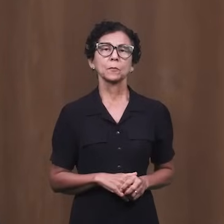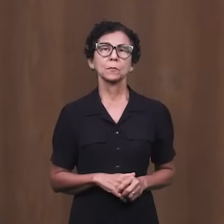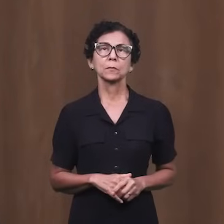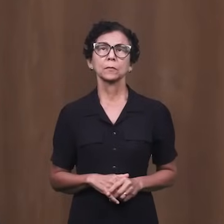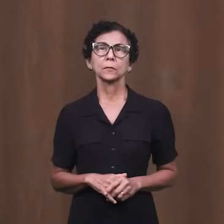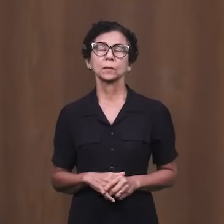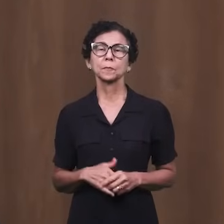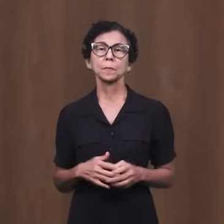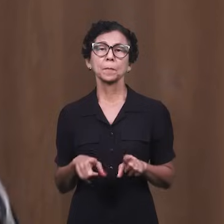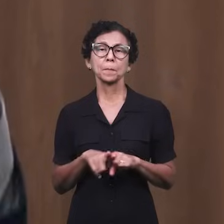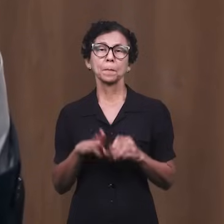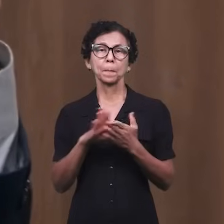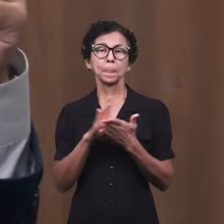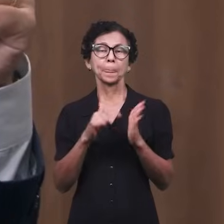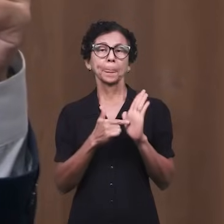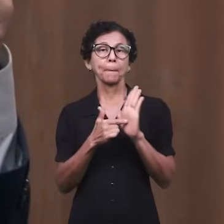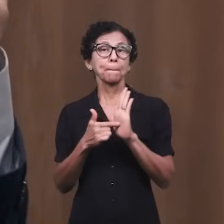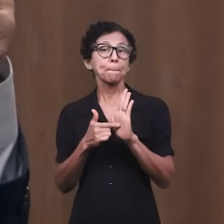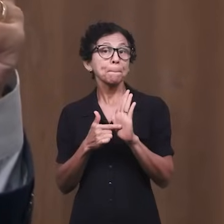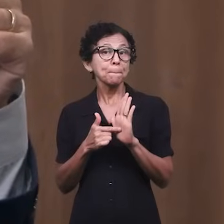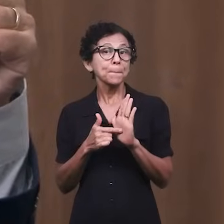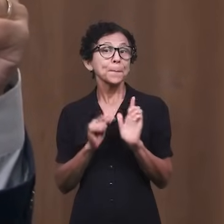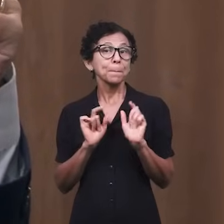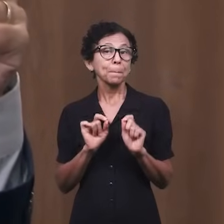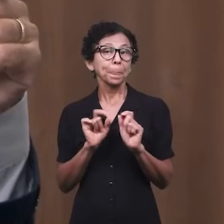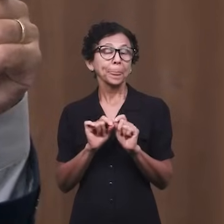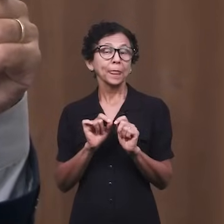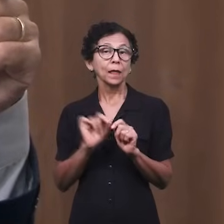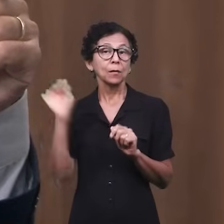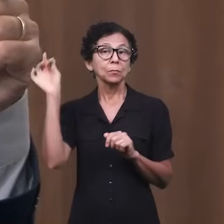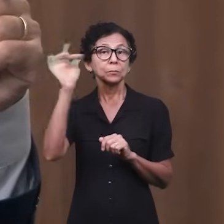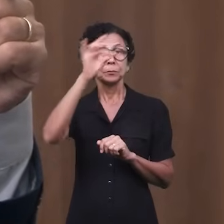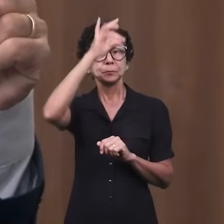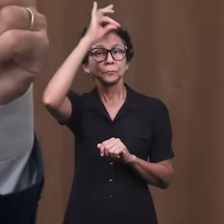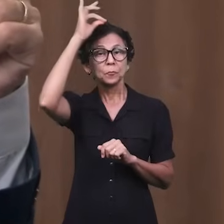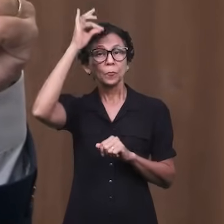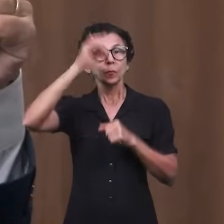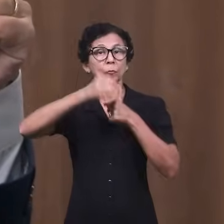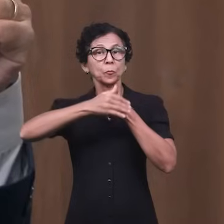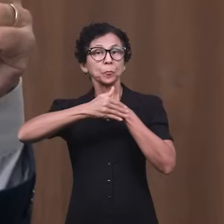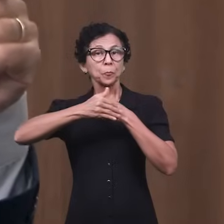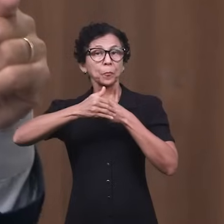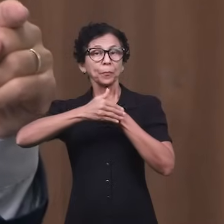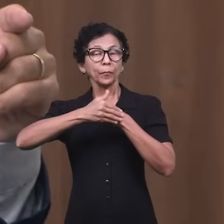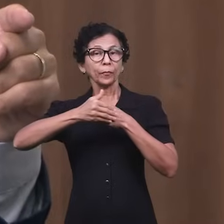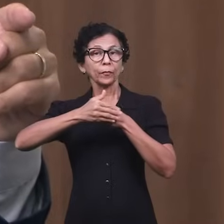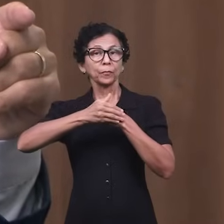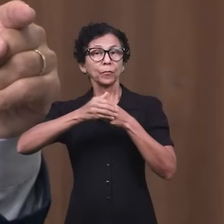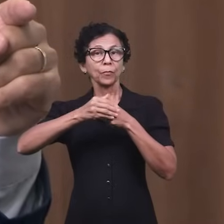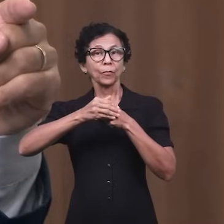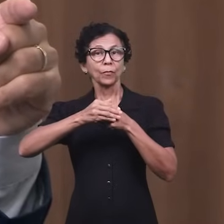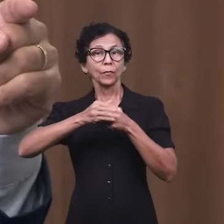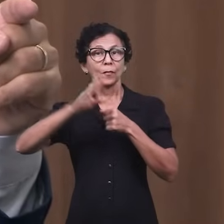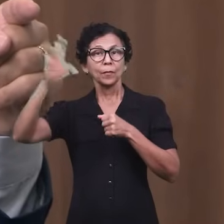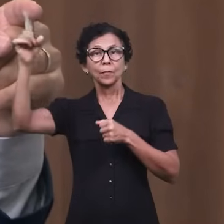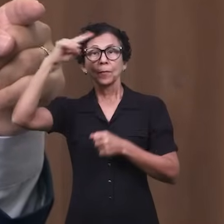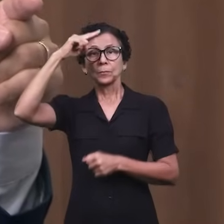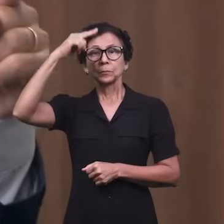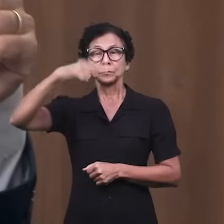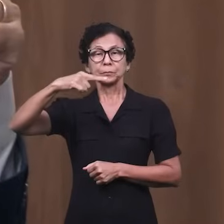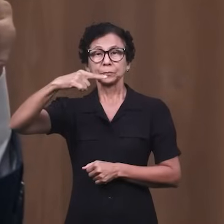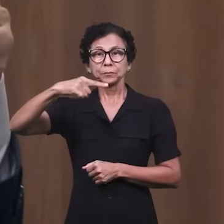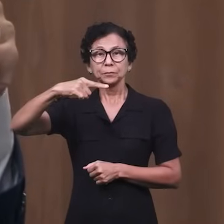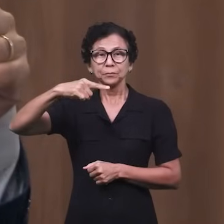a Bíblia fala assim e o Espírito Santo Consolador que o pai vos deixará ele